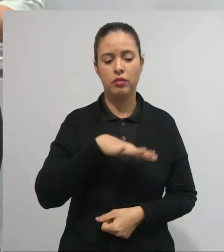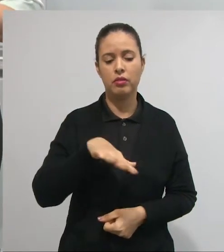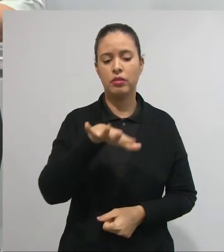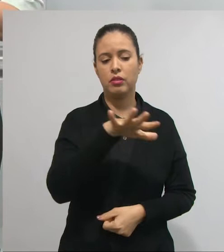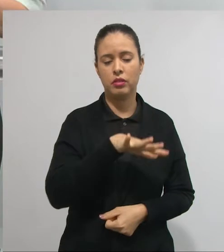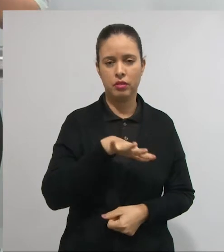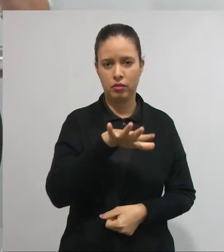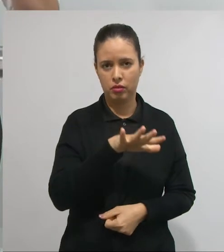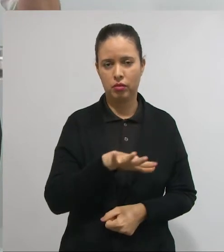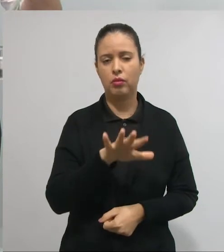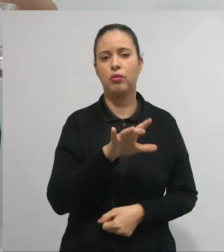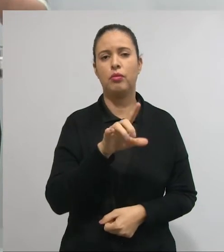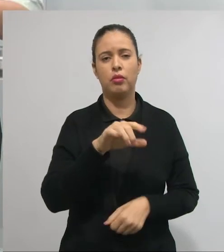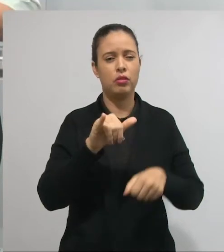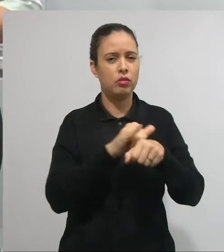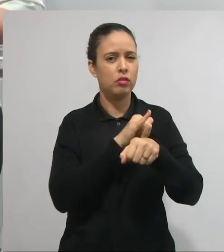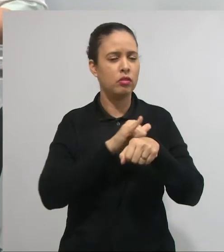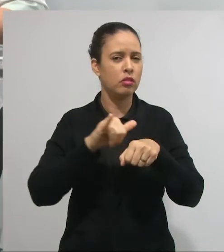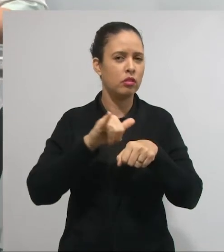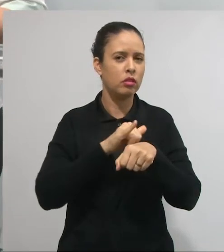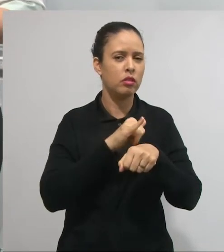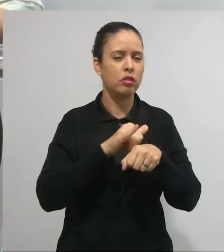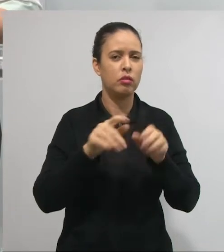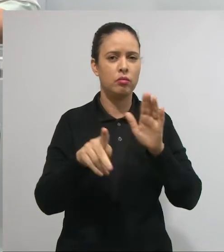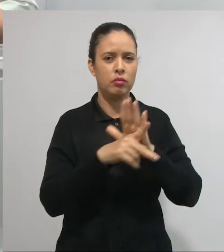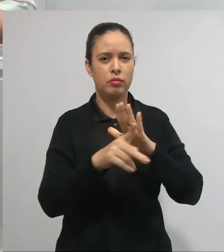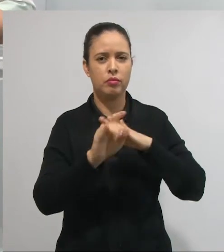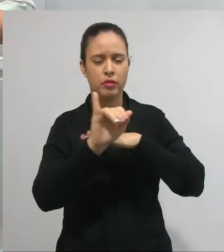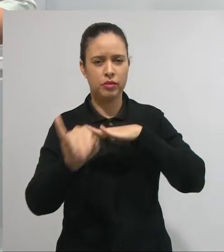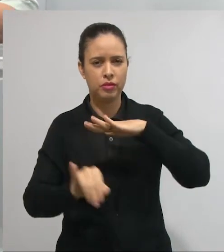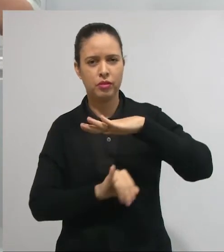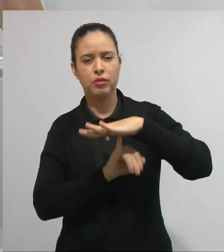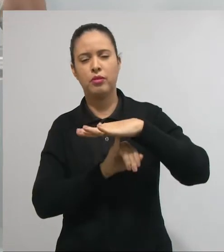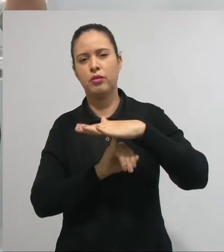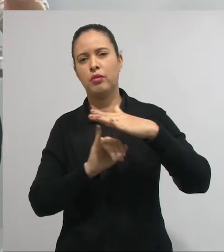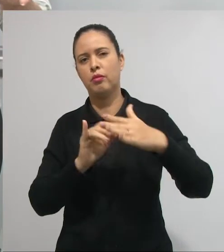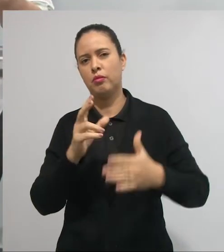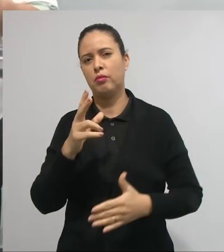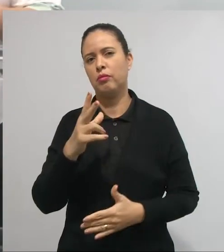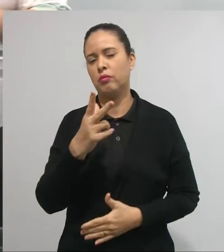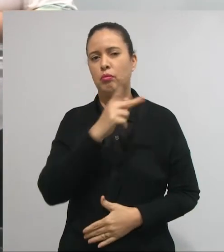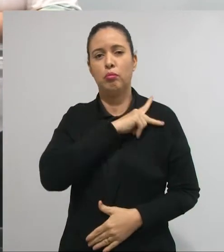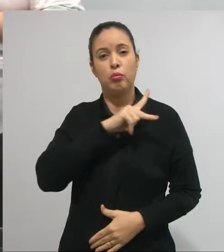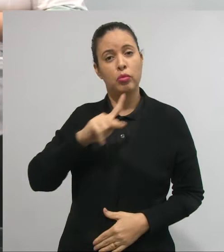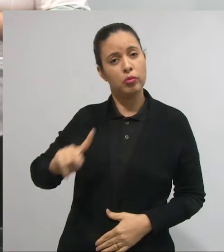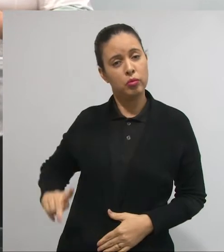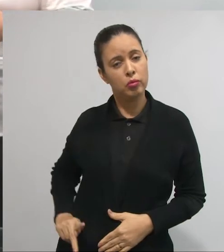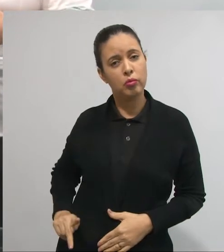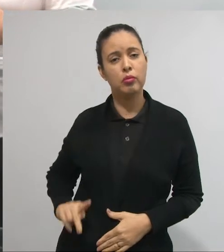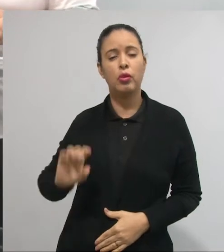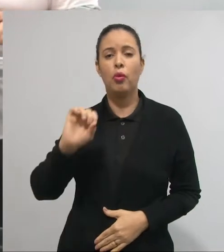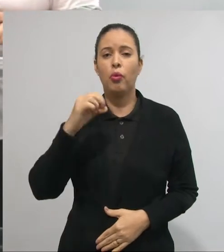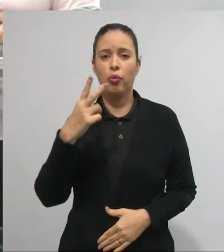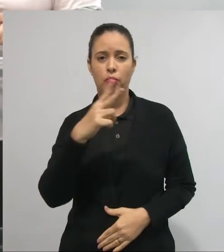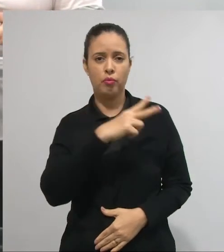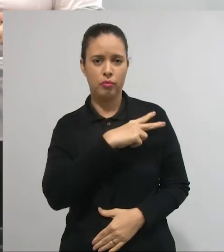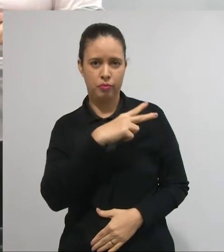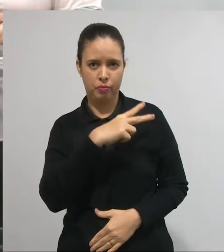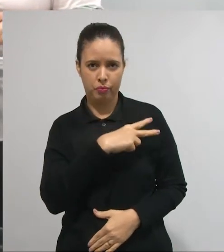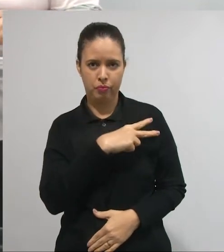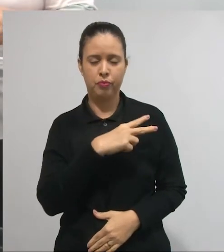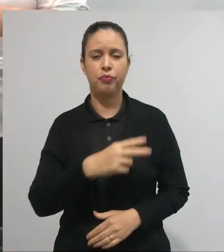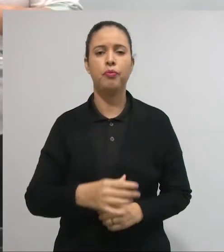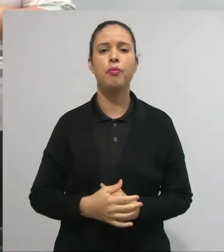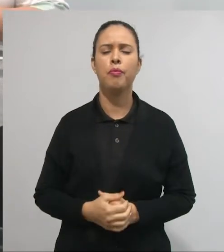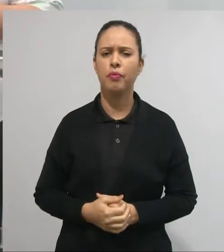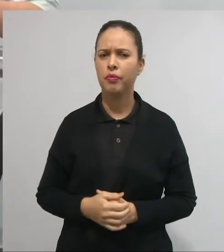setor estrategicamente para as organizações, sejam públicas ou sejam privadas, tá certo?